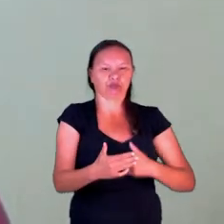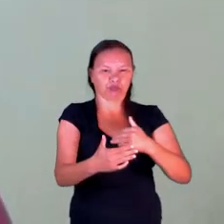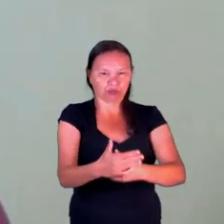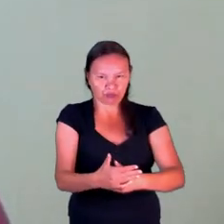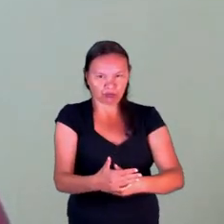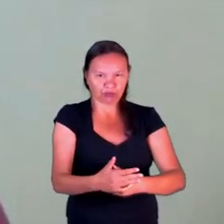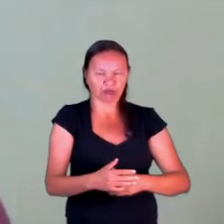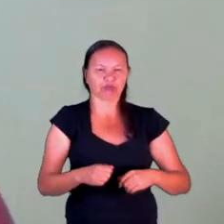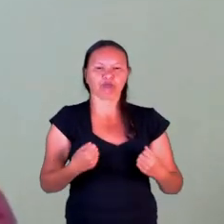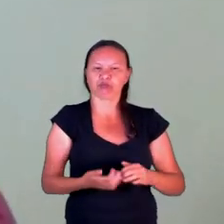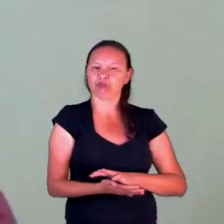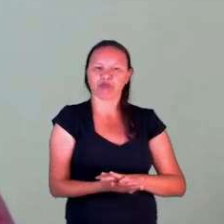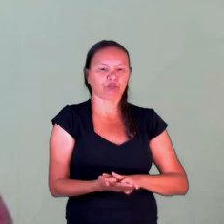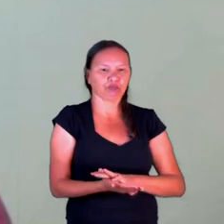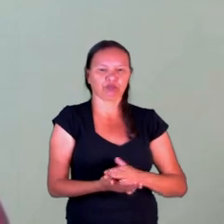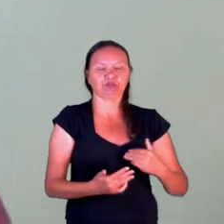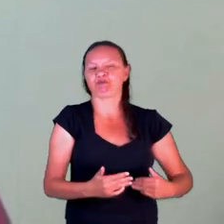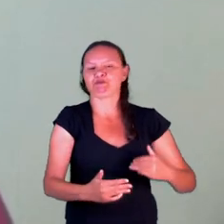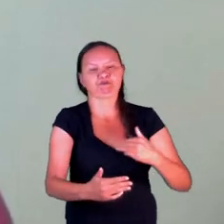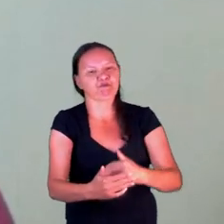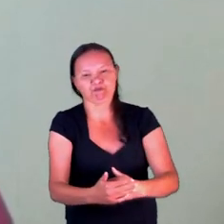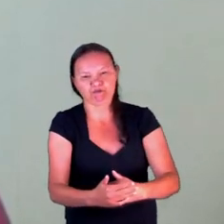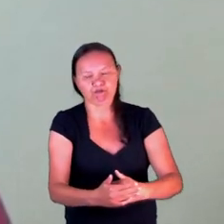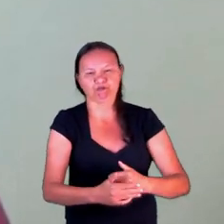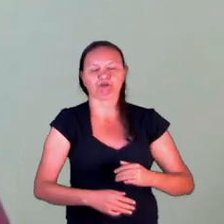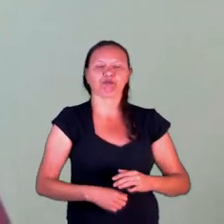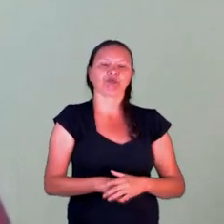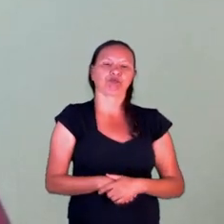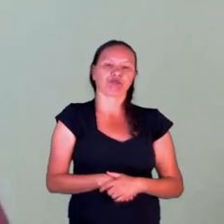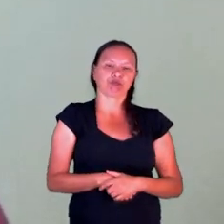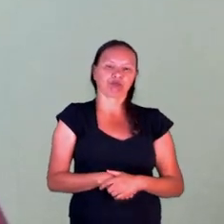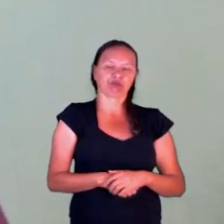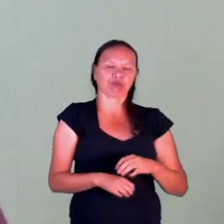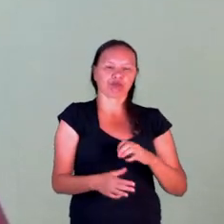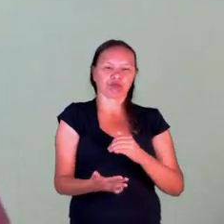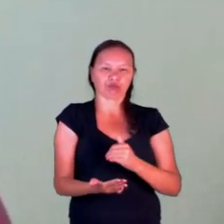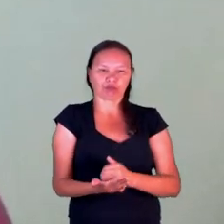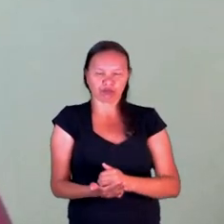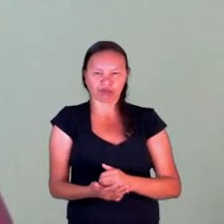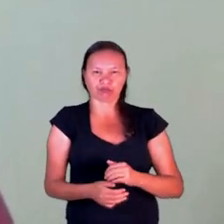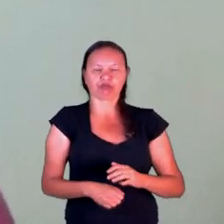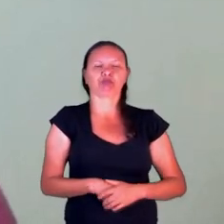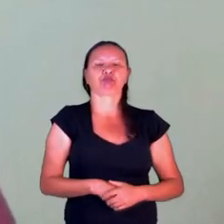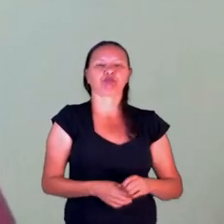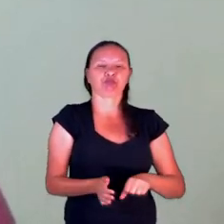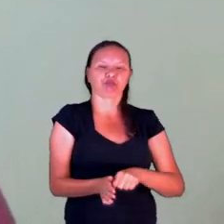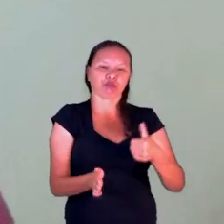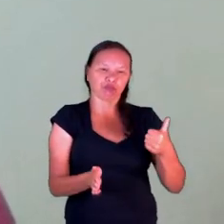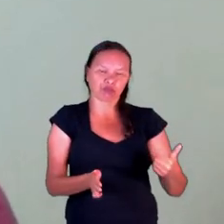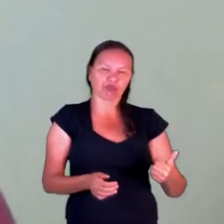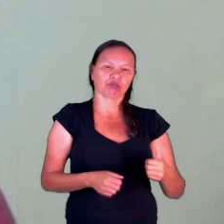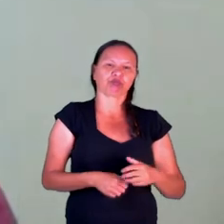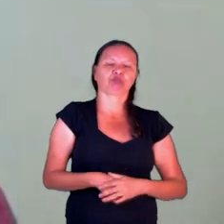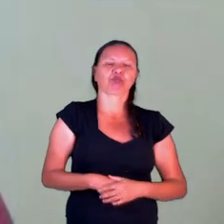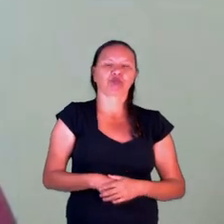ainda não foram alcançados e nesse projeto a gente almejou primeiro a institucionalização da política de segurança